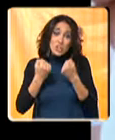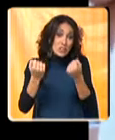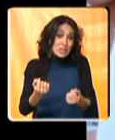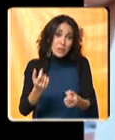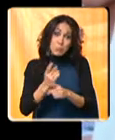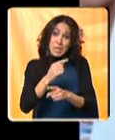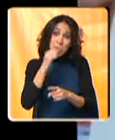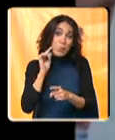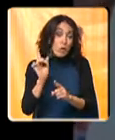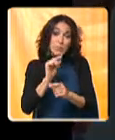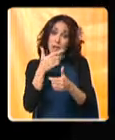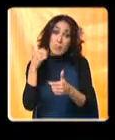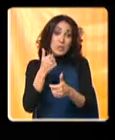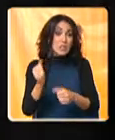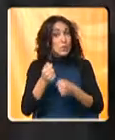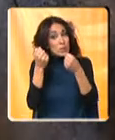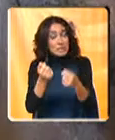possível sem uma boca bem tratada.